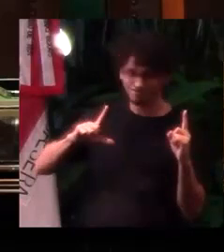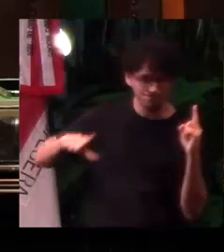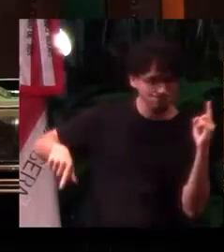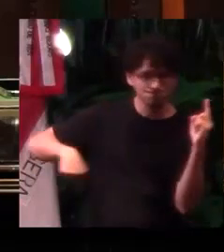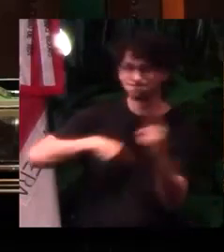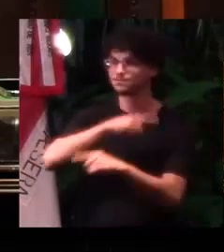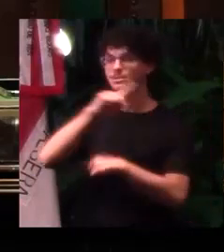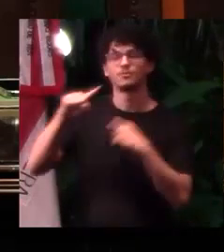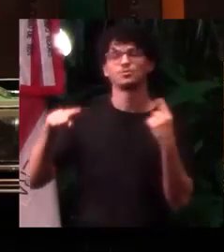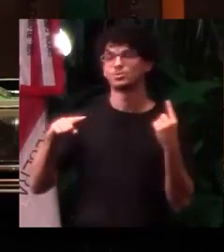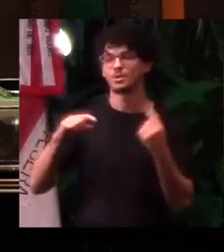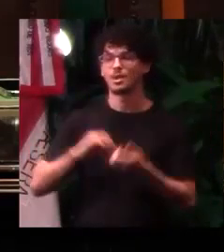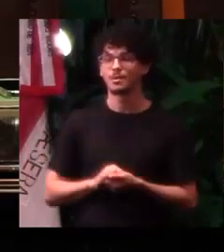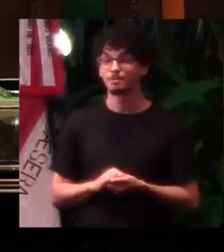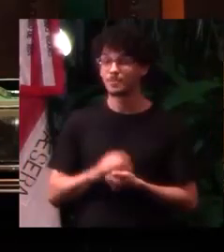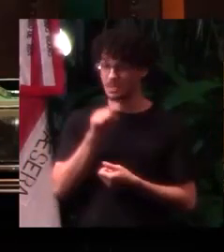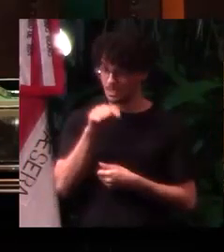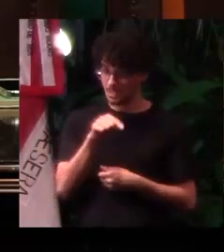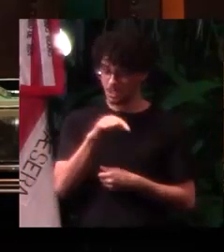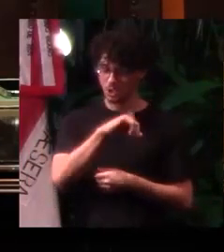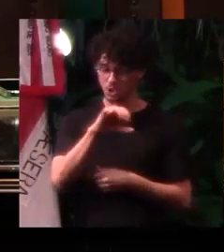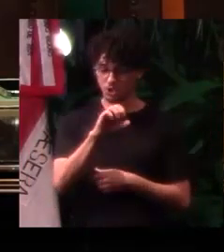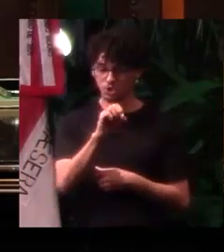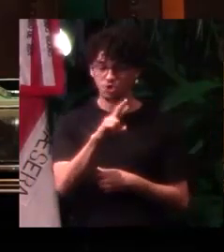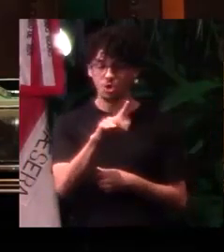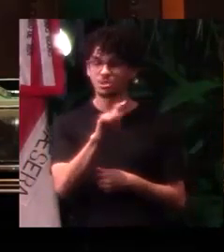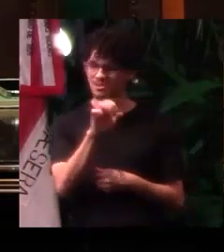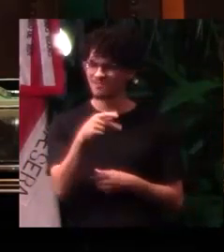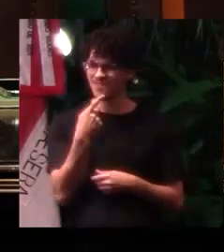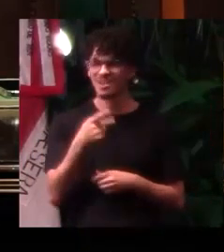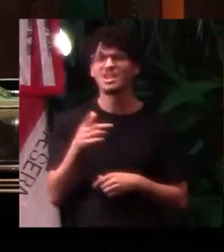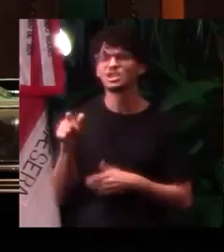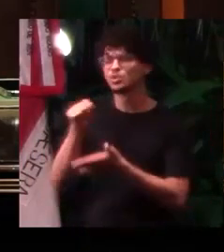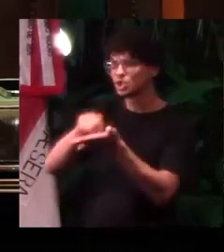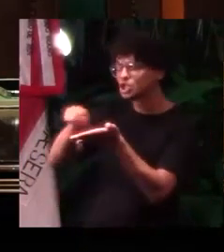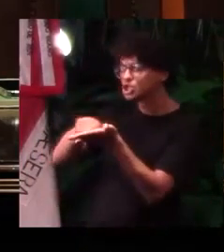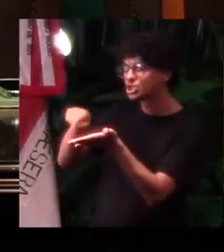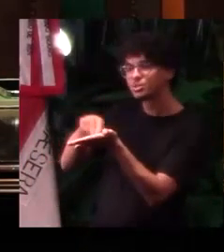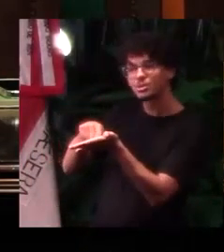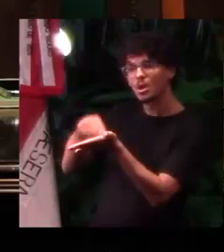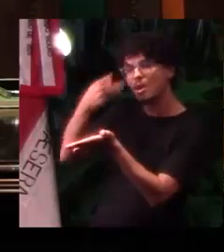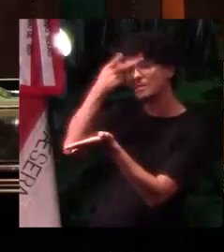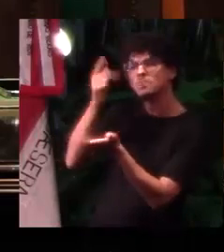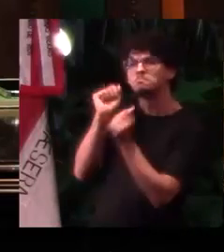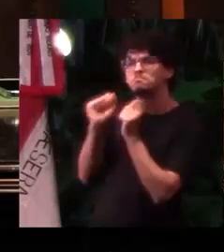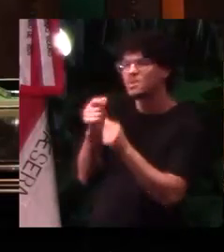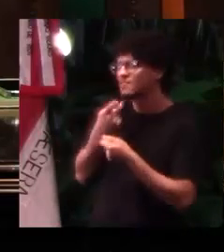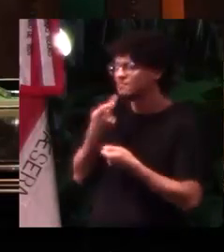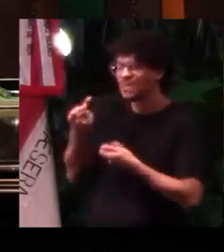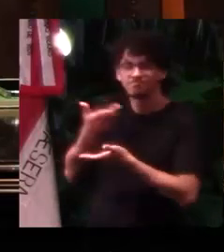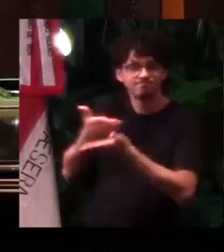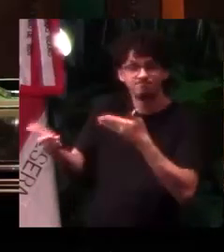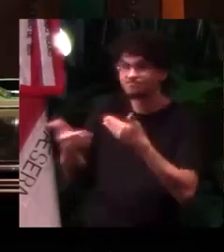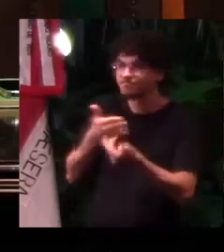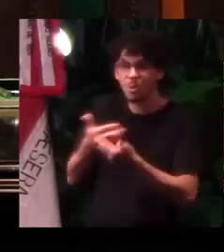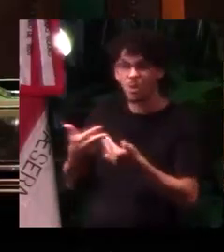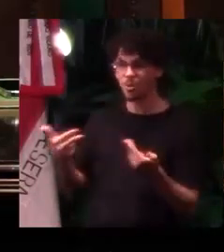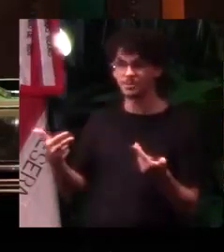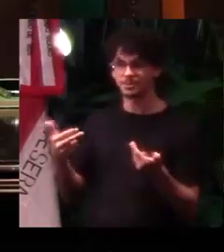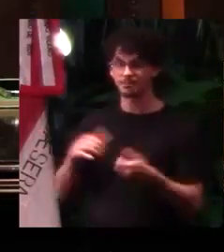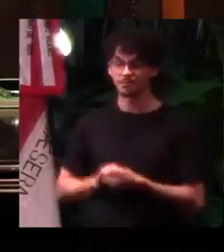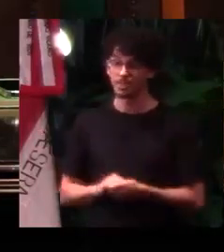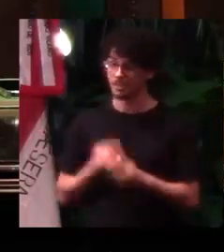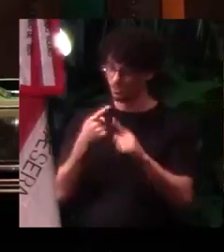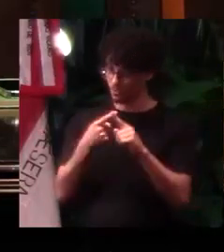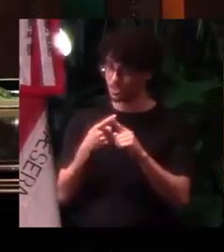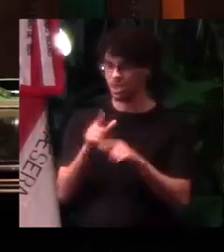Derrida vai dizer que o escritor pode dizer qualquer coisa. Porque ele faz parte, claro,